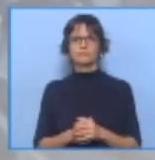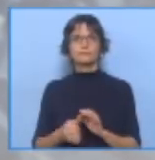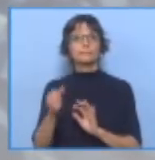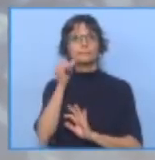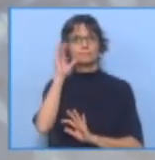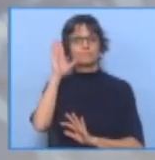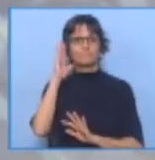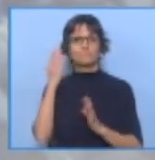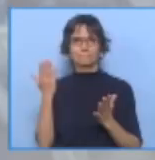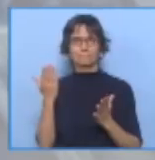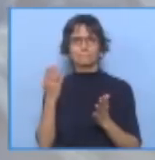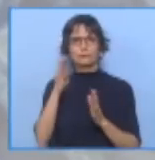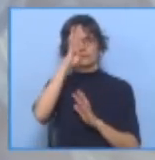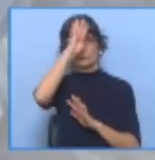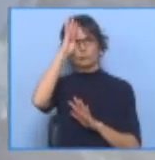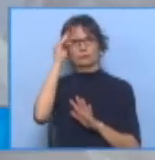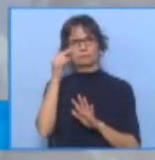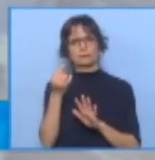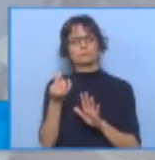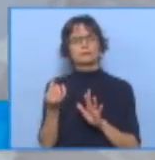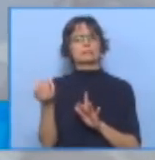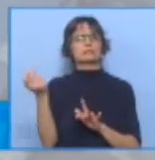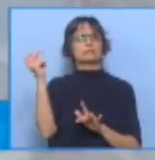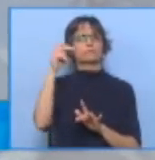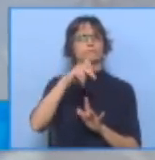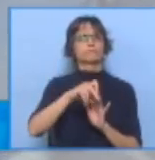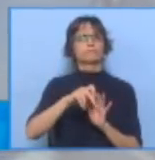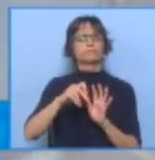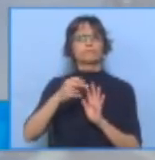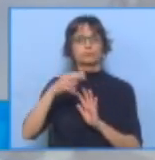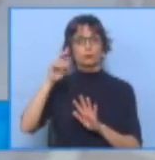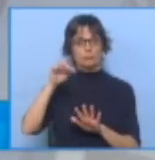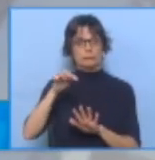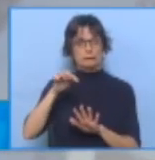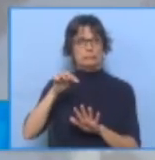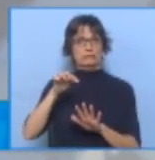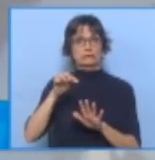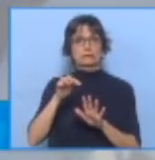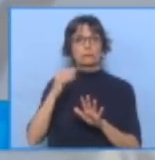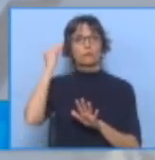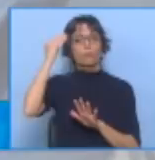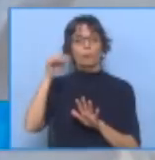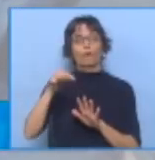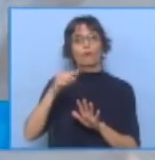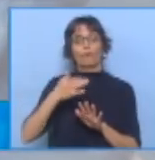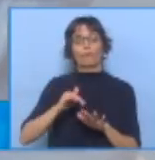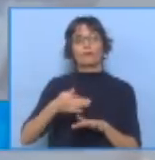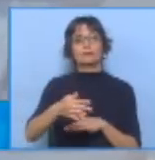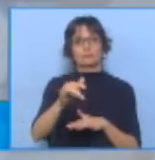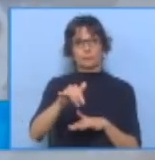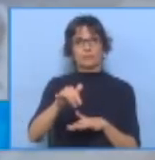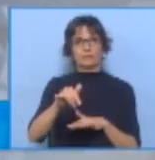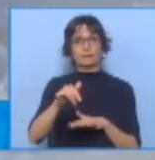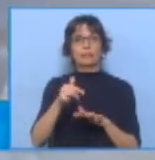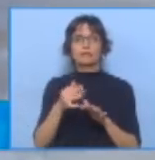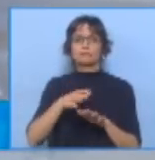Olá, muito boa tarde. O Papa Francisco visita Marrocos este fim de semana para assinalar um gesto inédito de diálogo interreligioso feito por